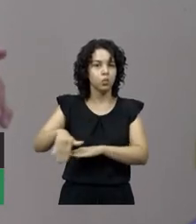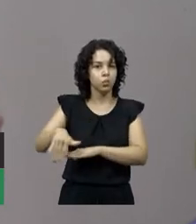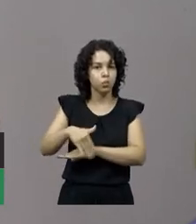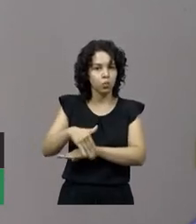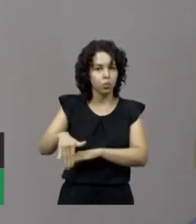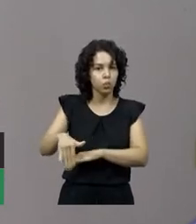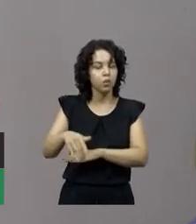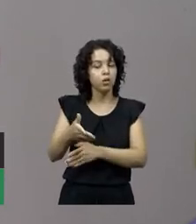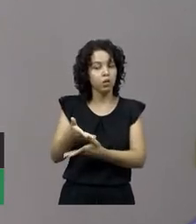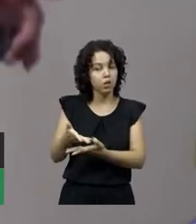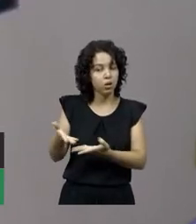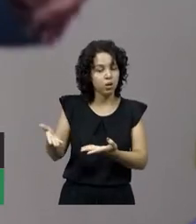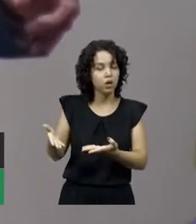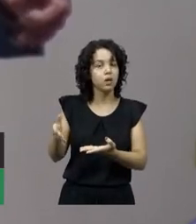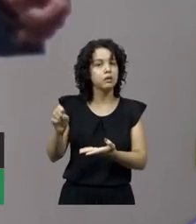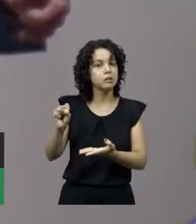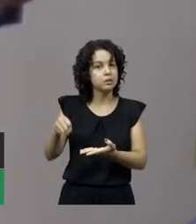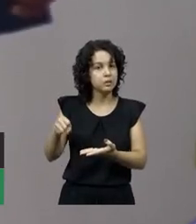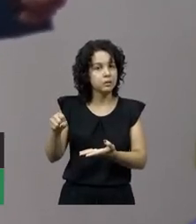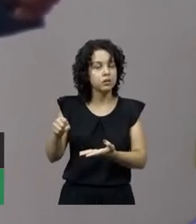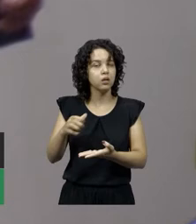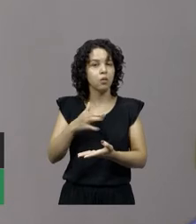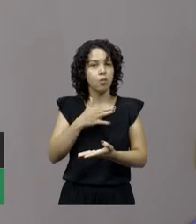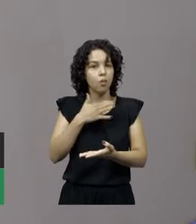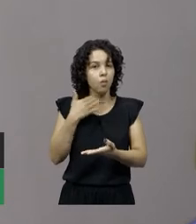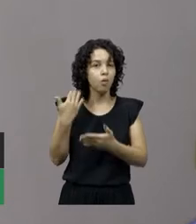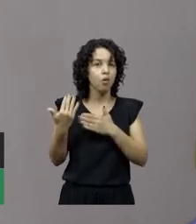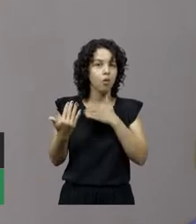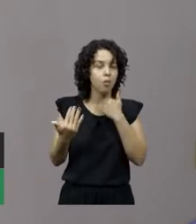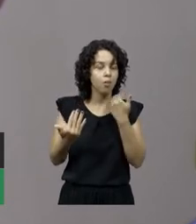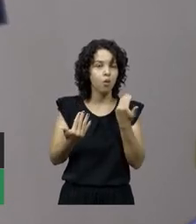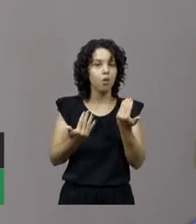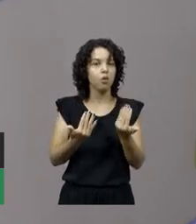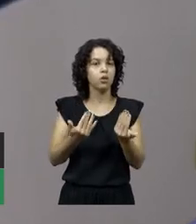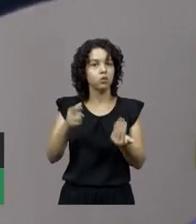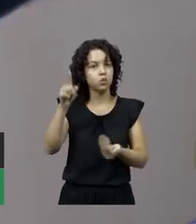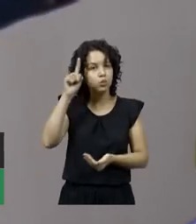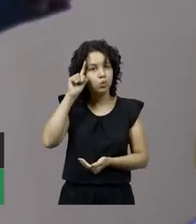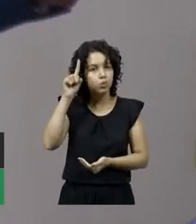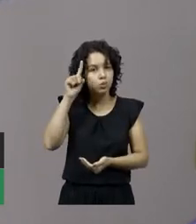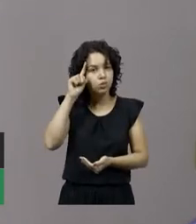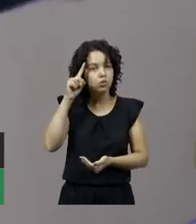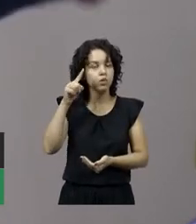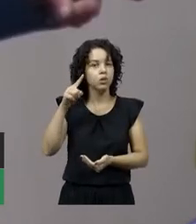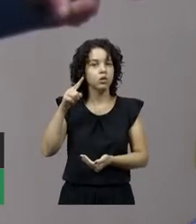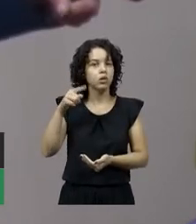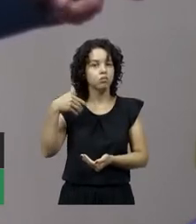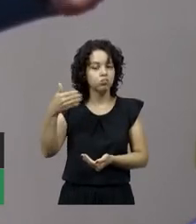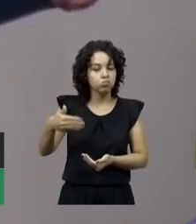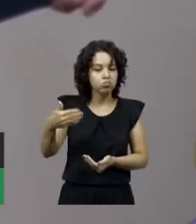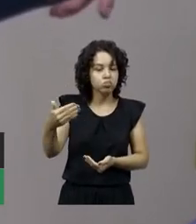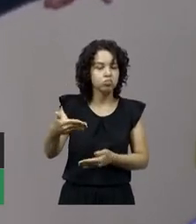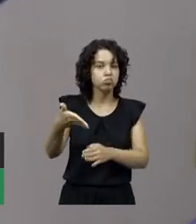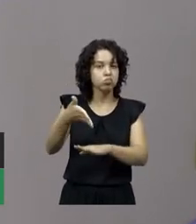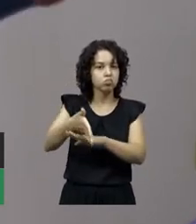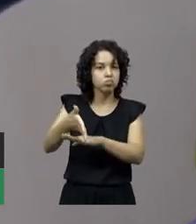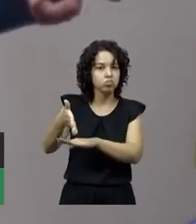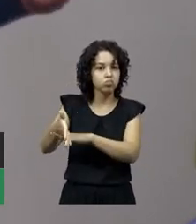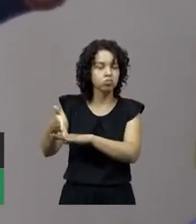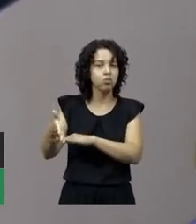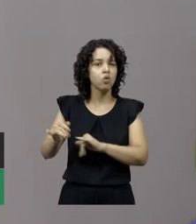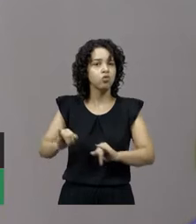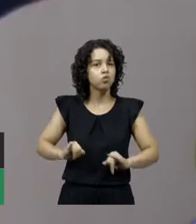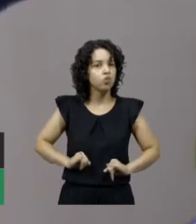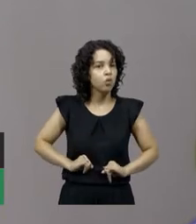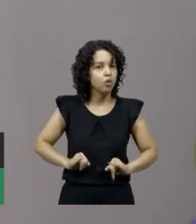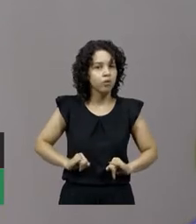Esses sim que estão morrendo no combate. Esses sim que estão no dia a dia sofrendo as